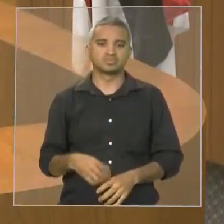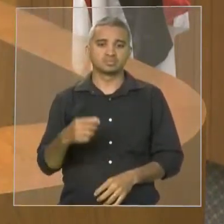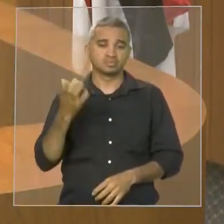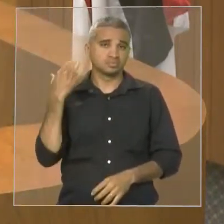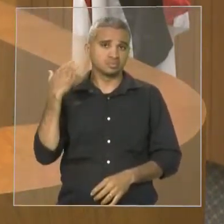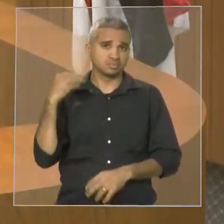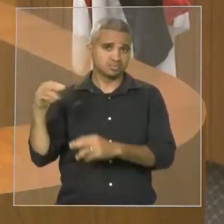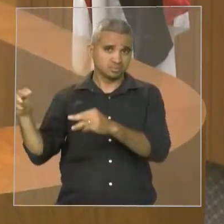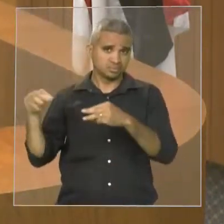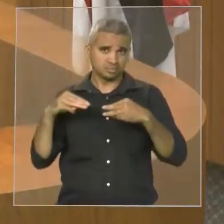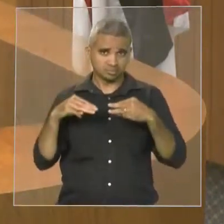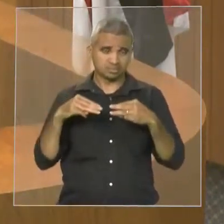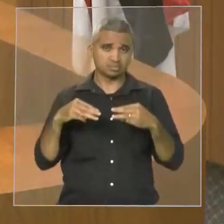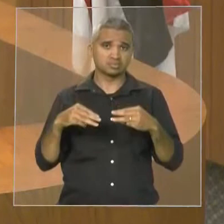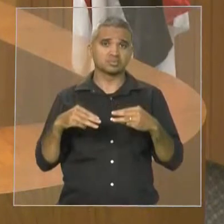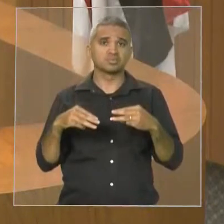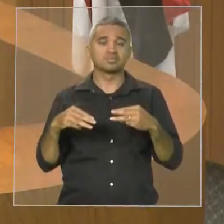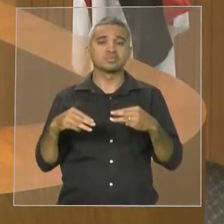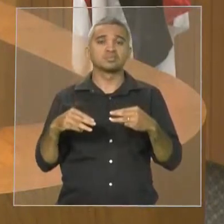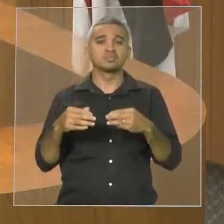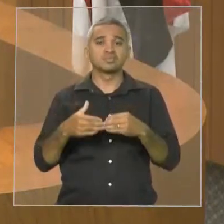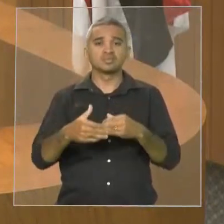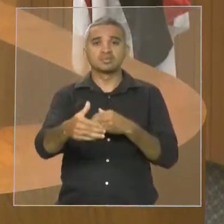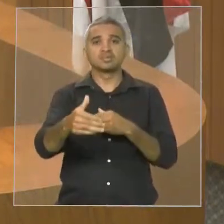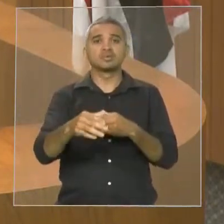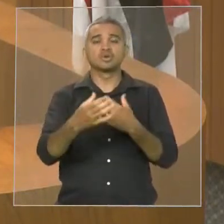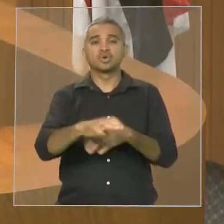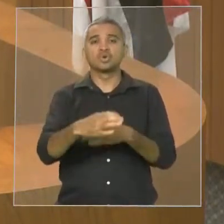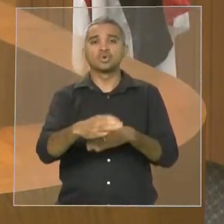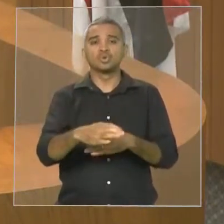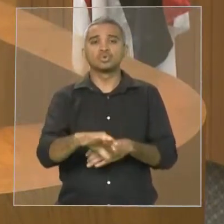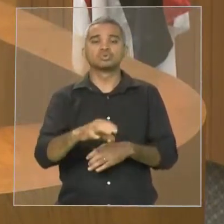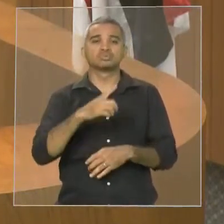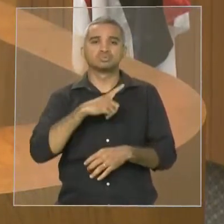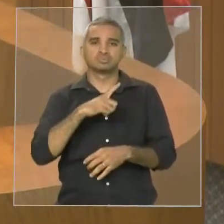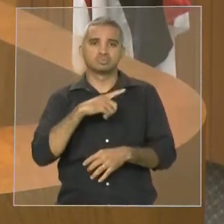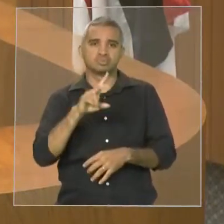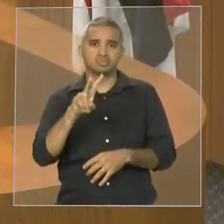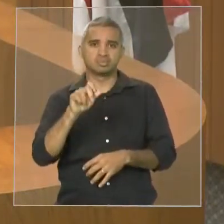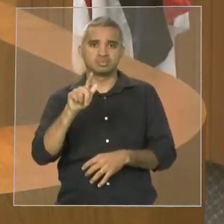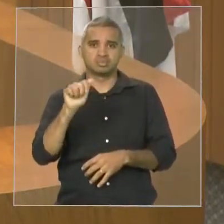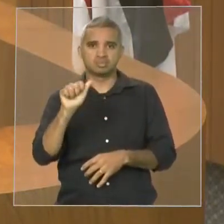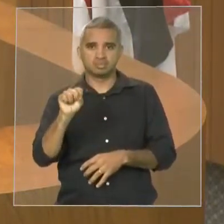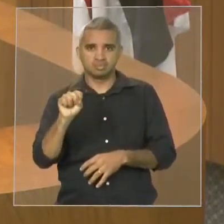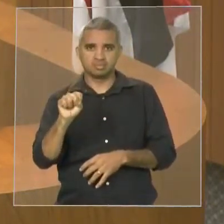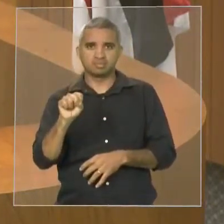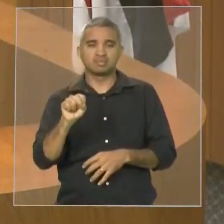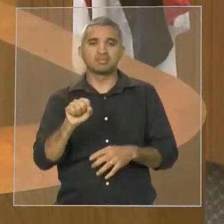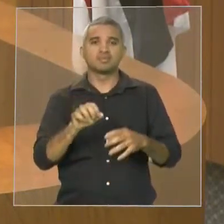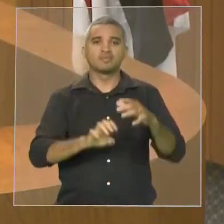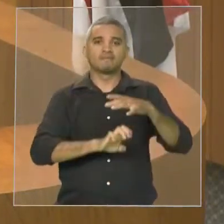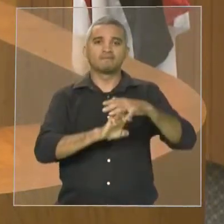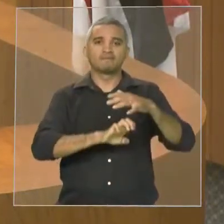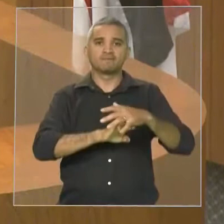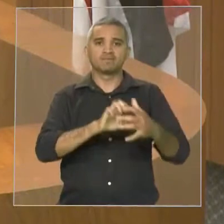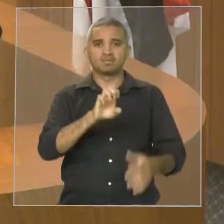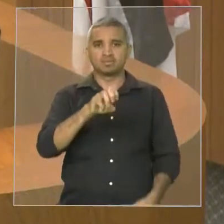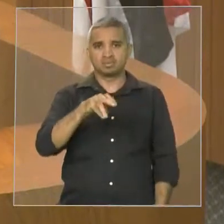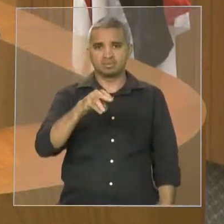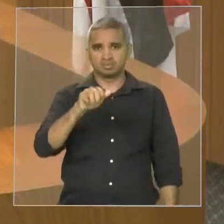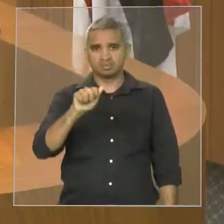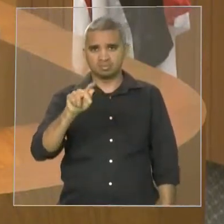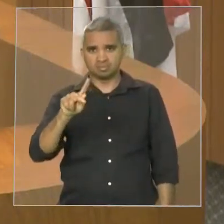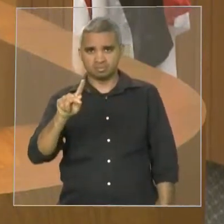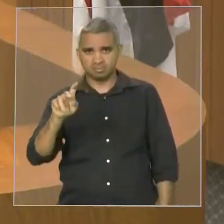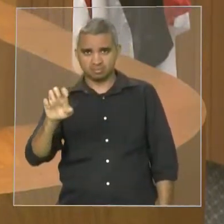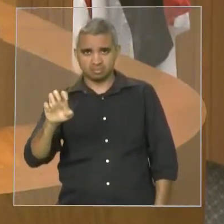casa prevendo a realização de concurso público para preenchimento de vagas da EMAP, Empresa Maranhense de